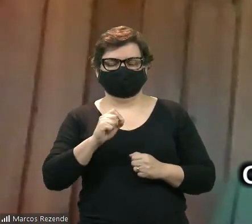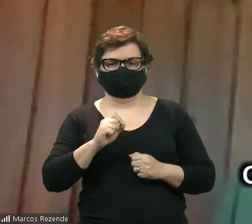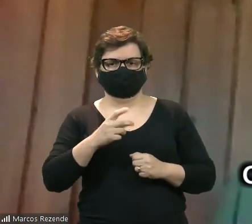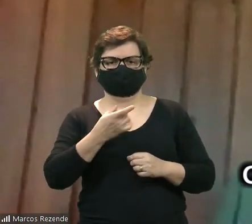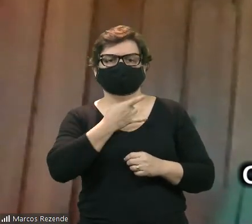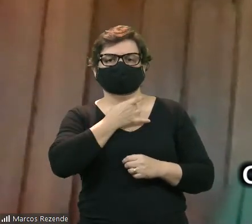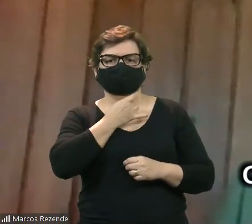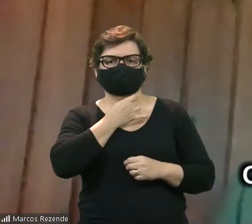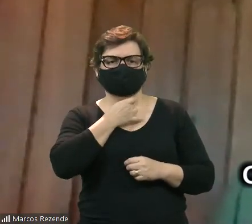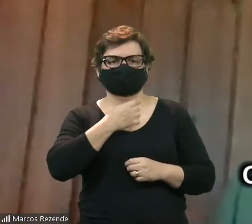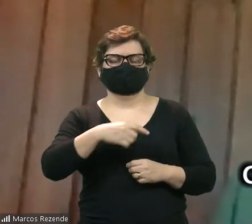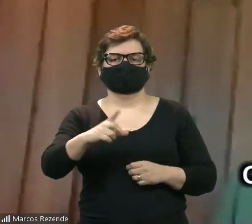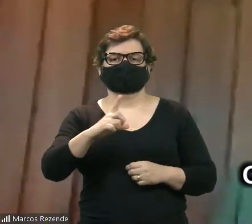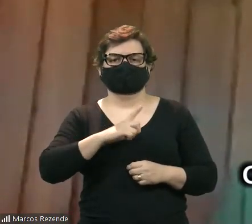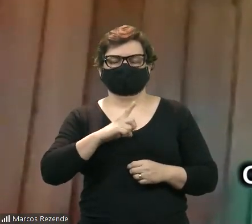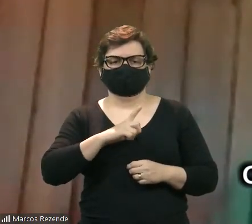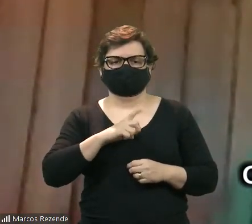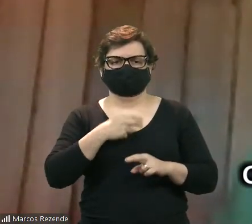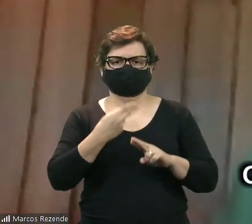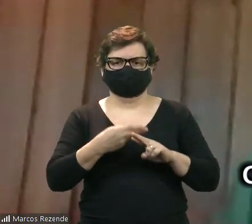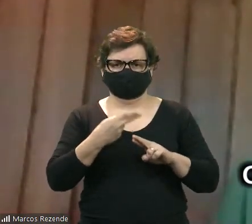empregou recursos próprios,